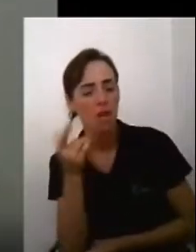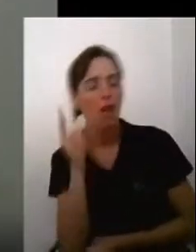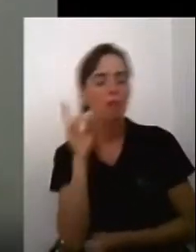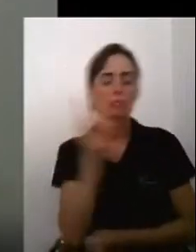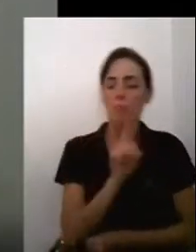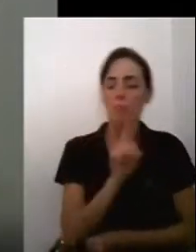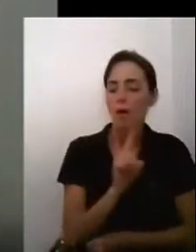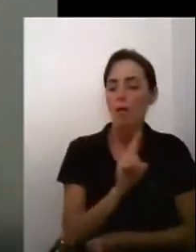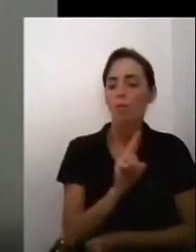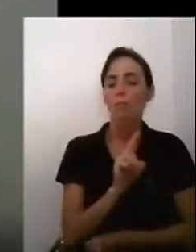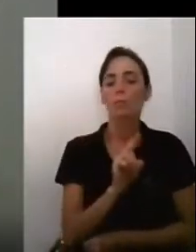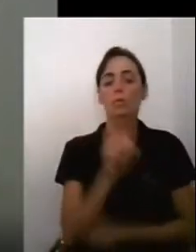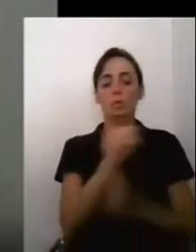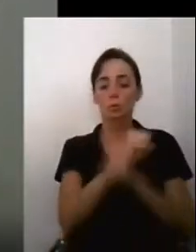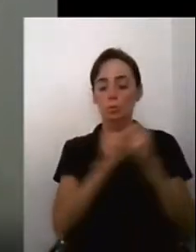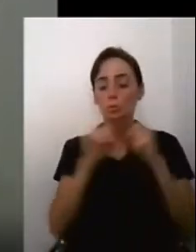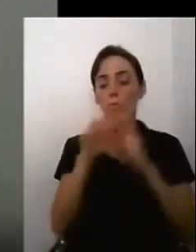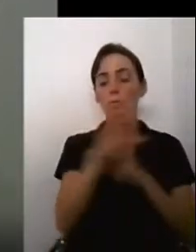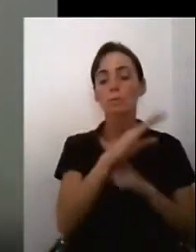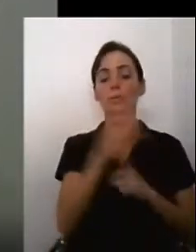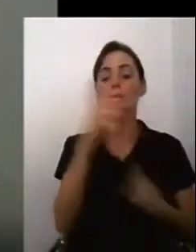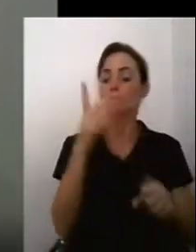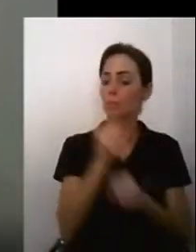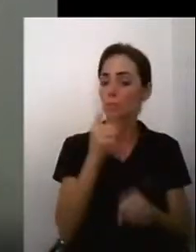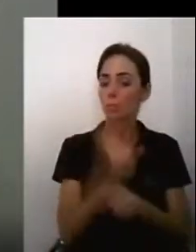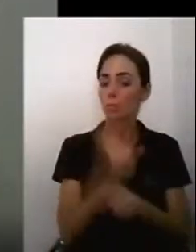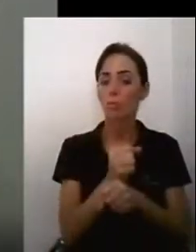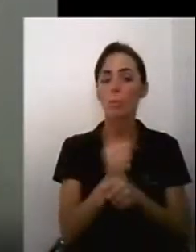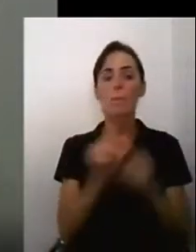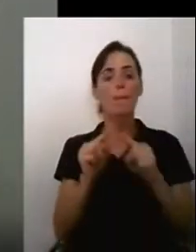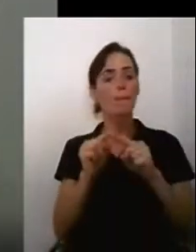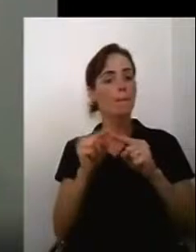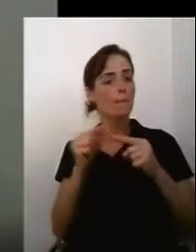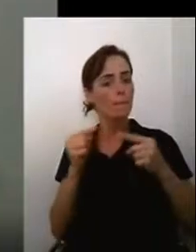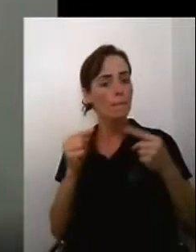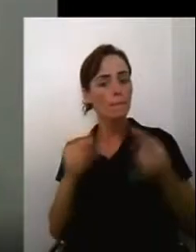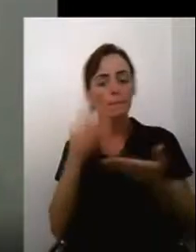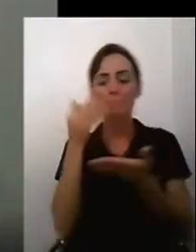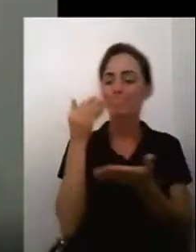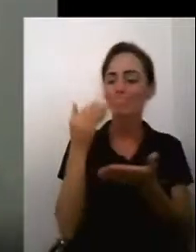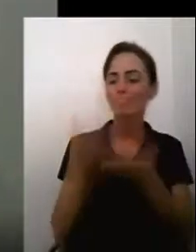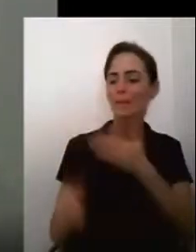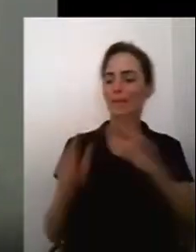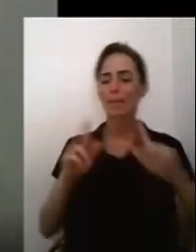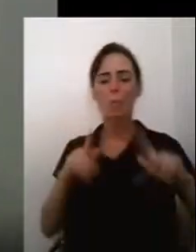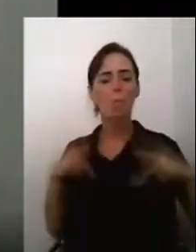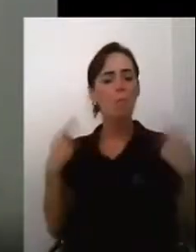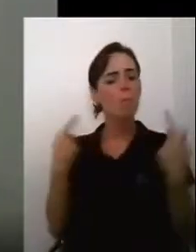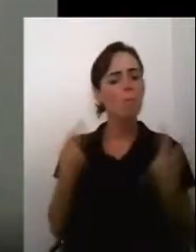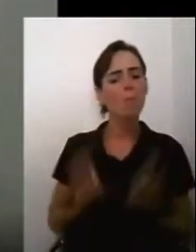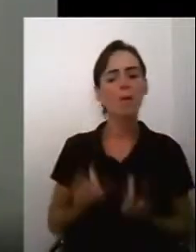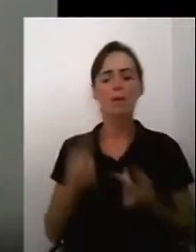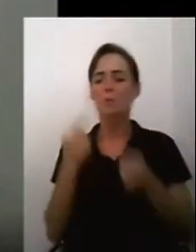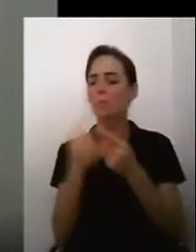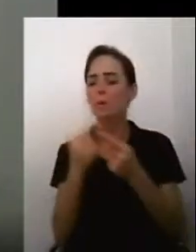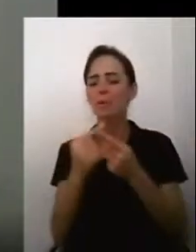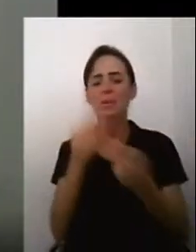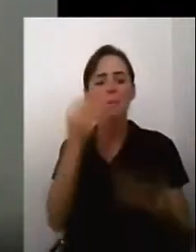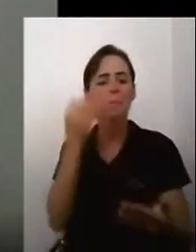econômico, mas, sobretudo, uma grande perda humana e de relações humanas.